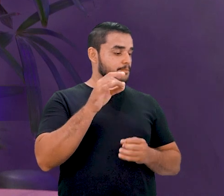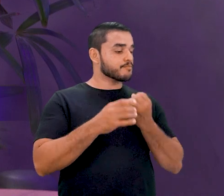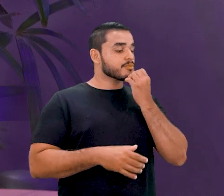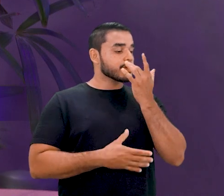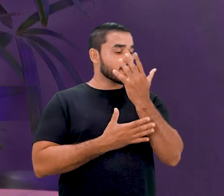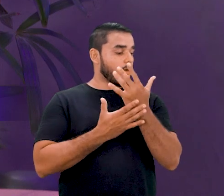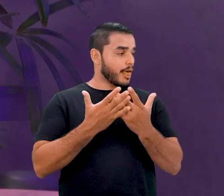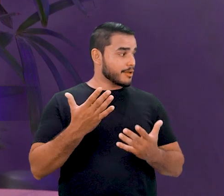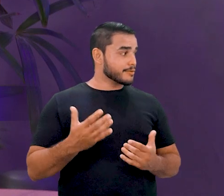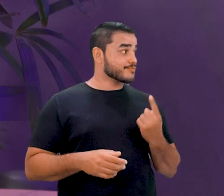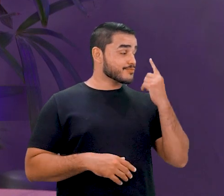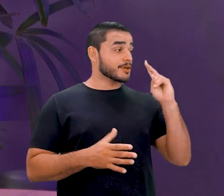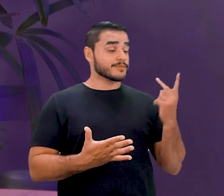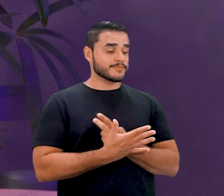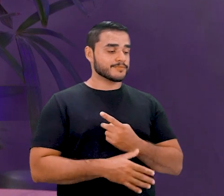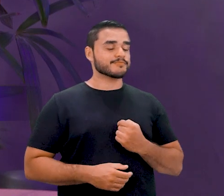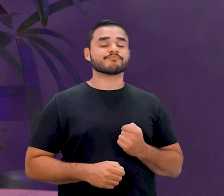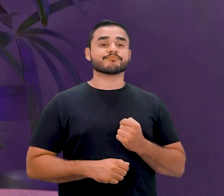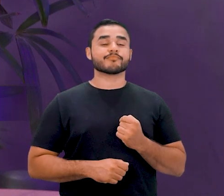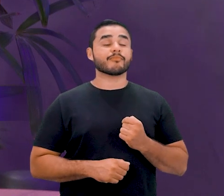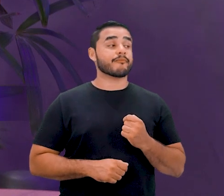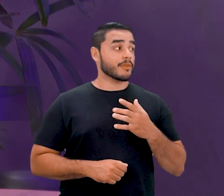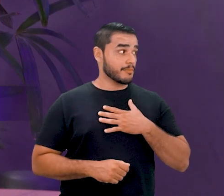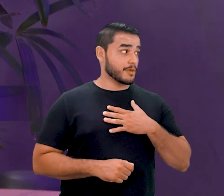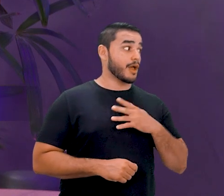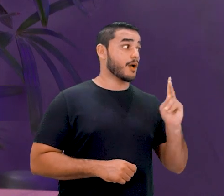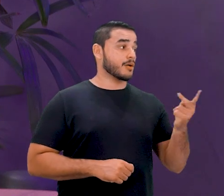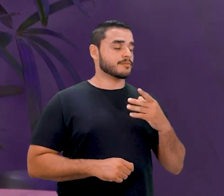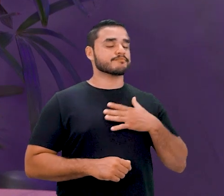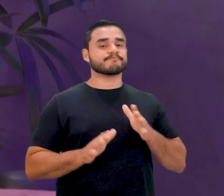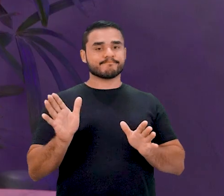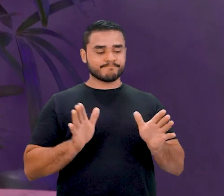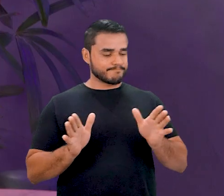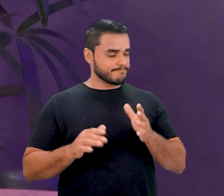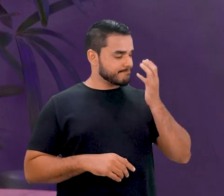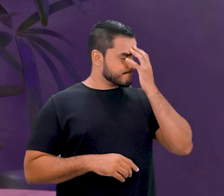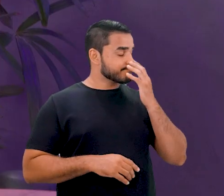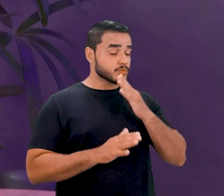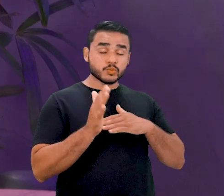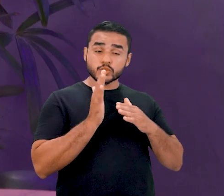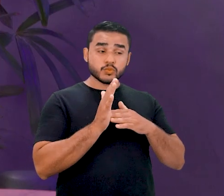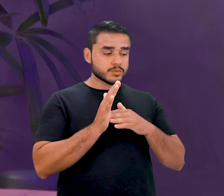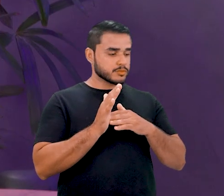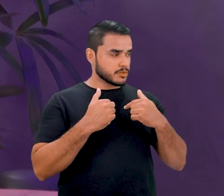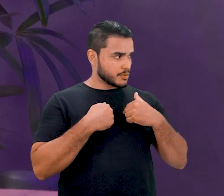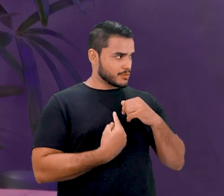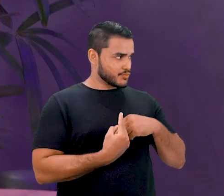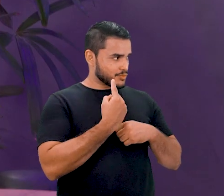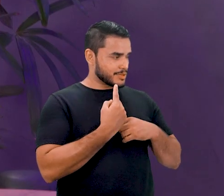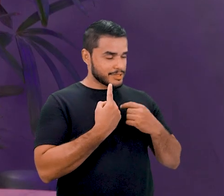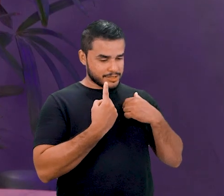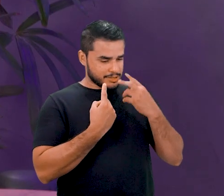só um. Sim, conta. De um episódio bem interessante de como a acessibilidade, ela vale para todo mundo e não só para nós,